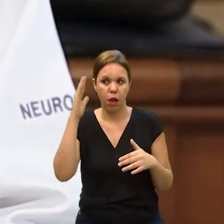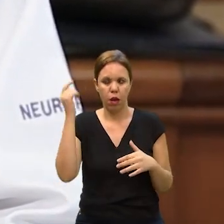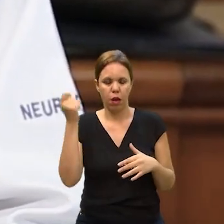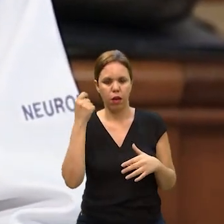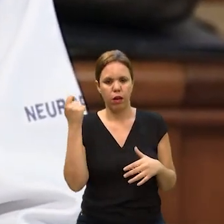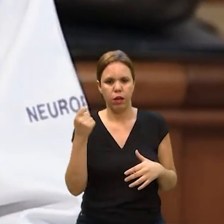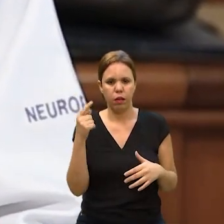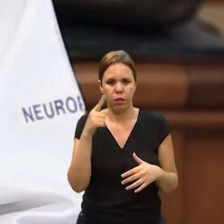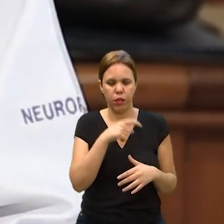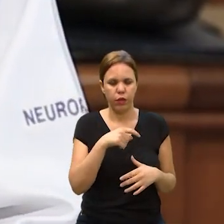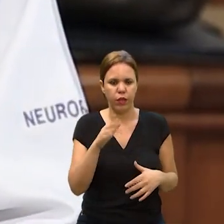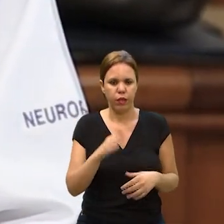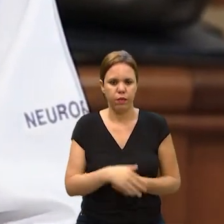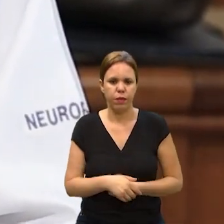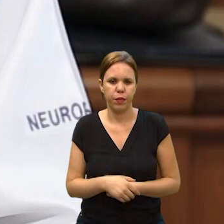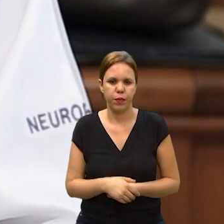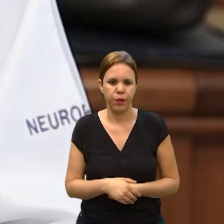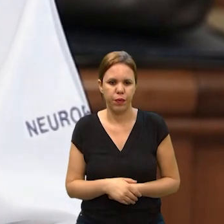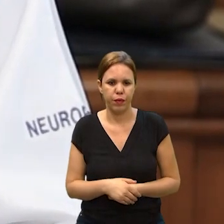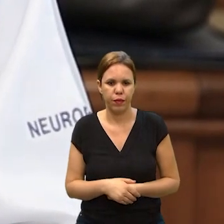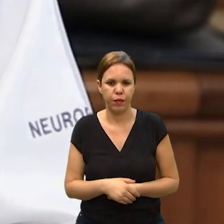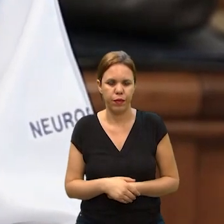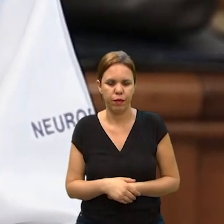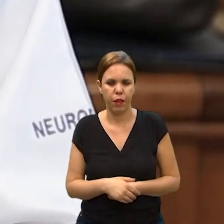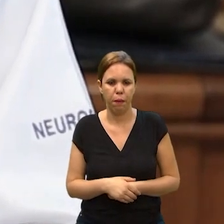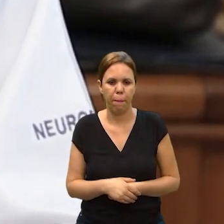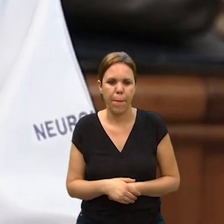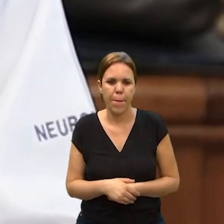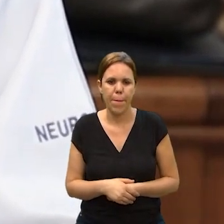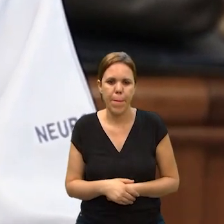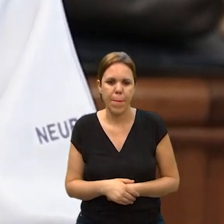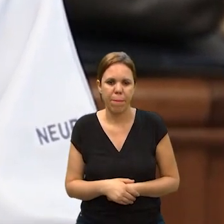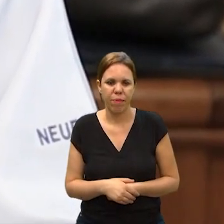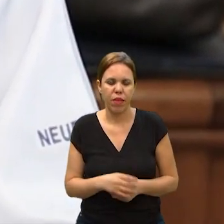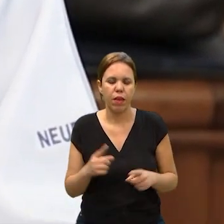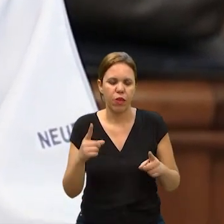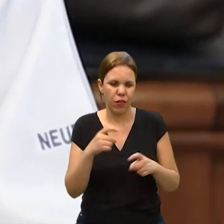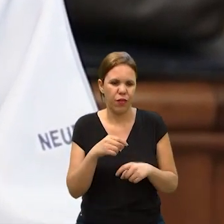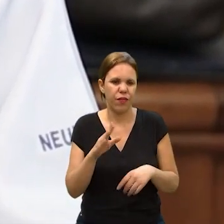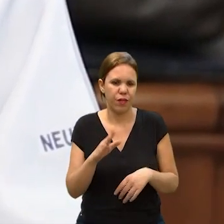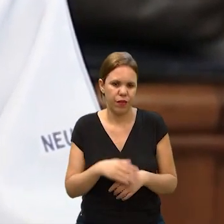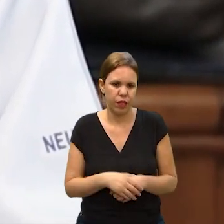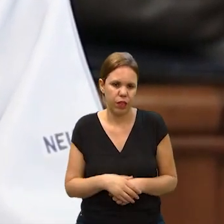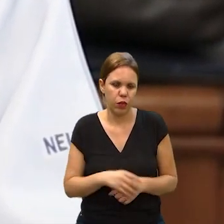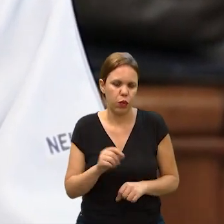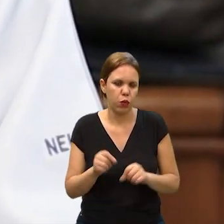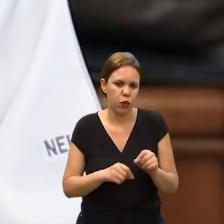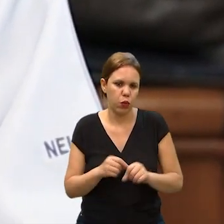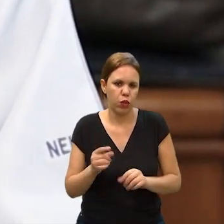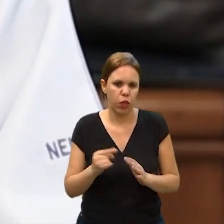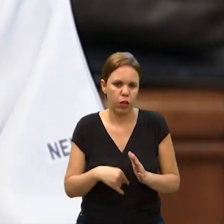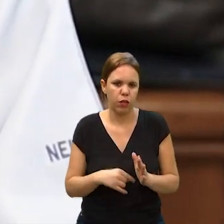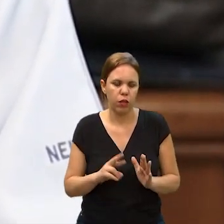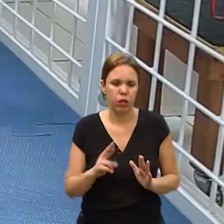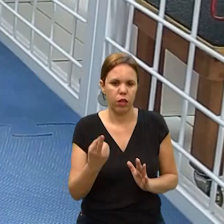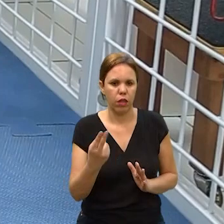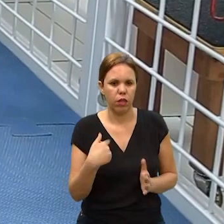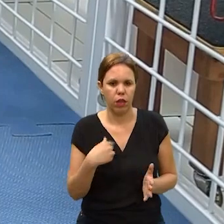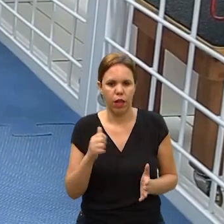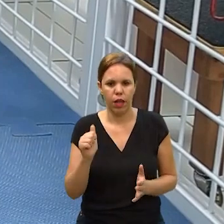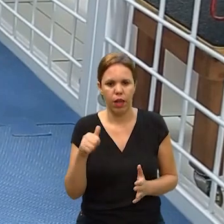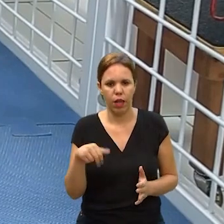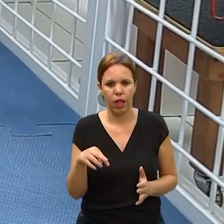o comprometimento, aí então a coisa fica mais difícil o prognóstico.